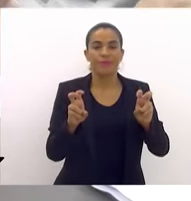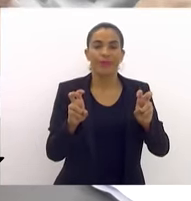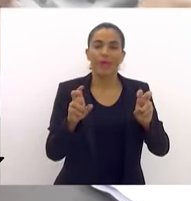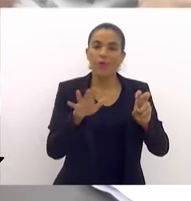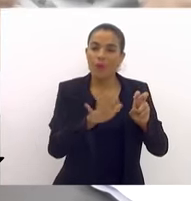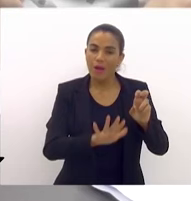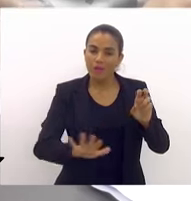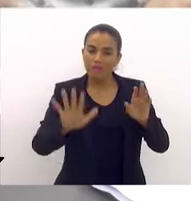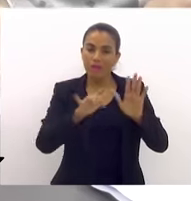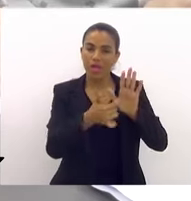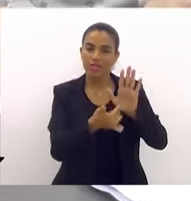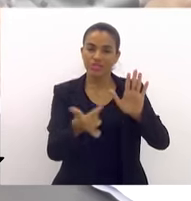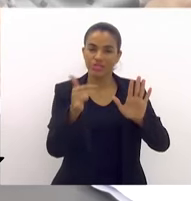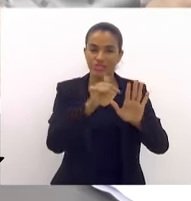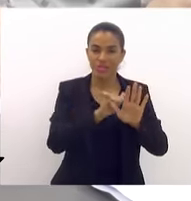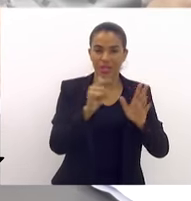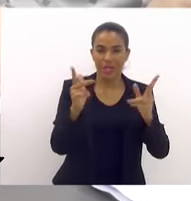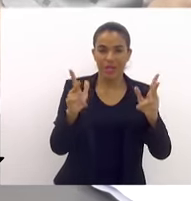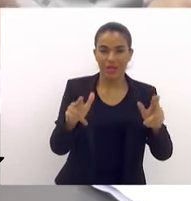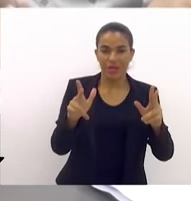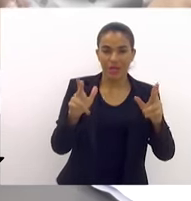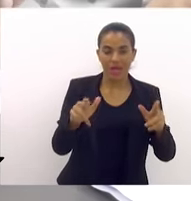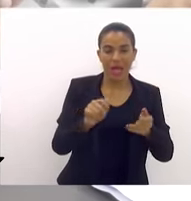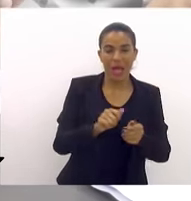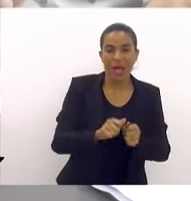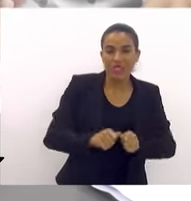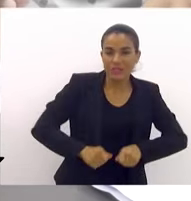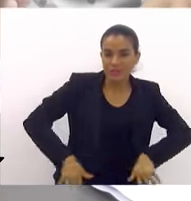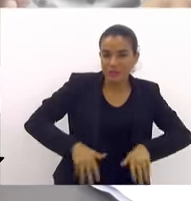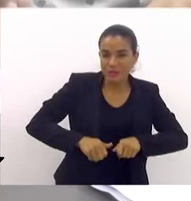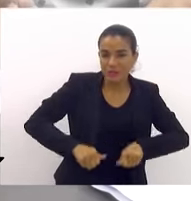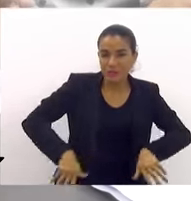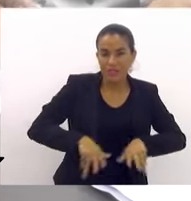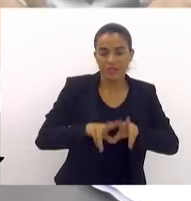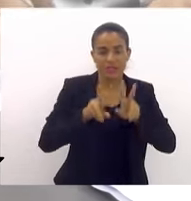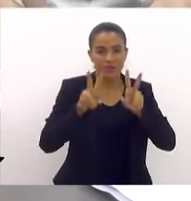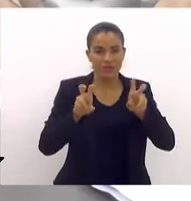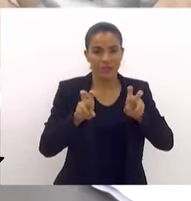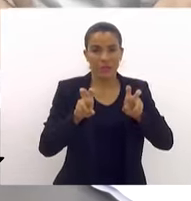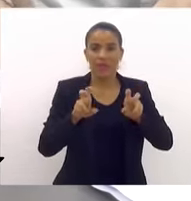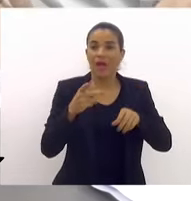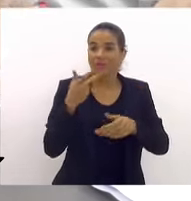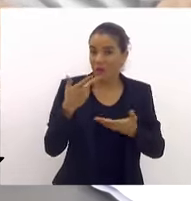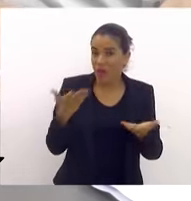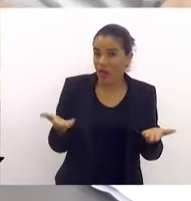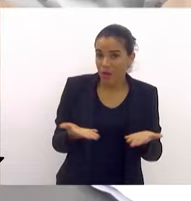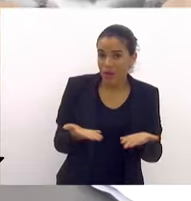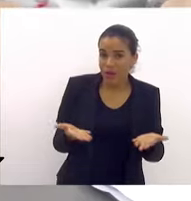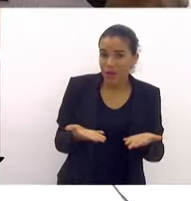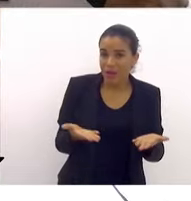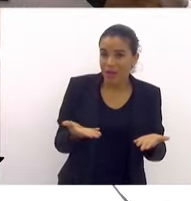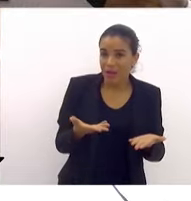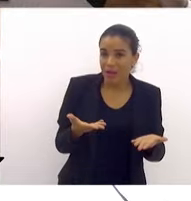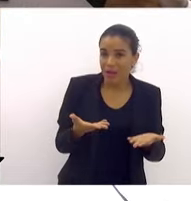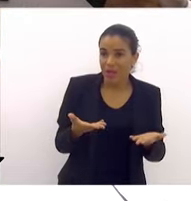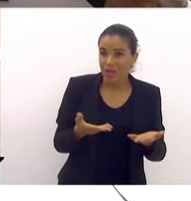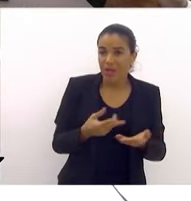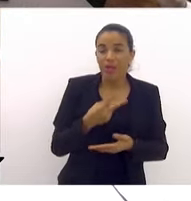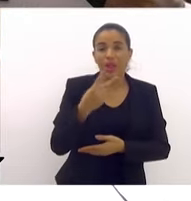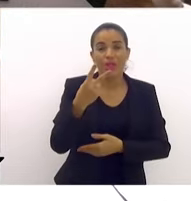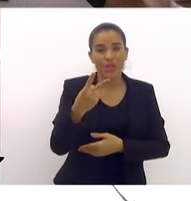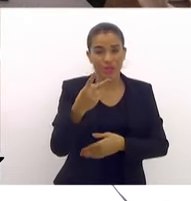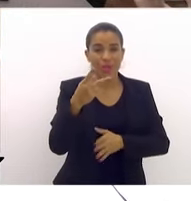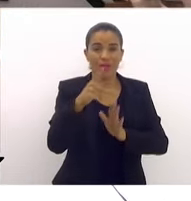genérica, aquele artigo, as despesas por conta de dotações... A gente acabou de corrigir no dois projetos